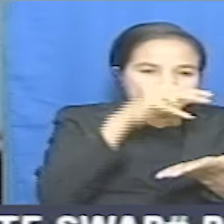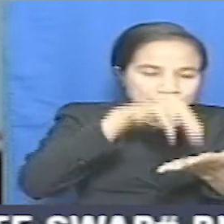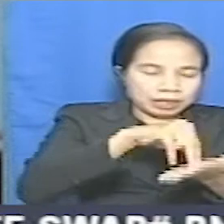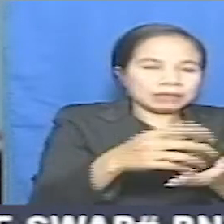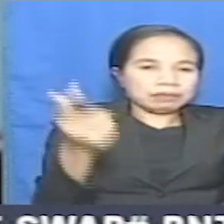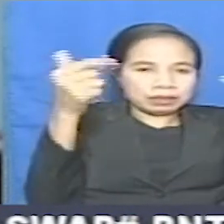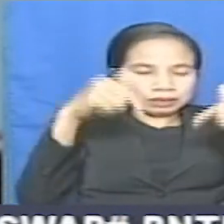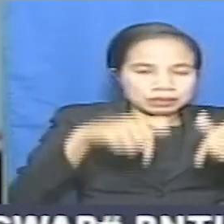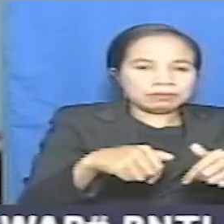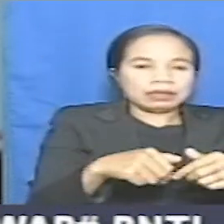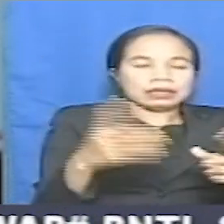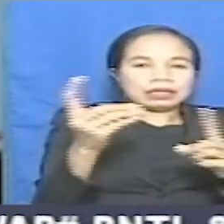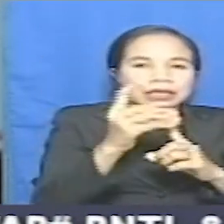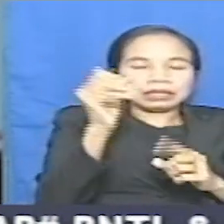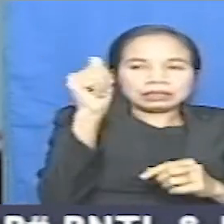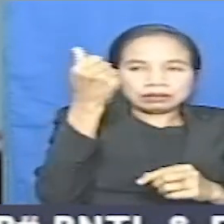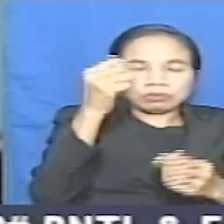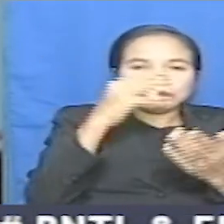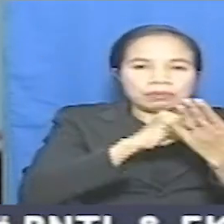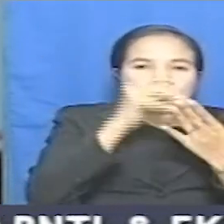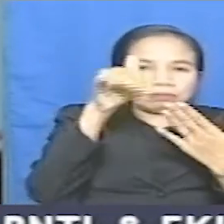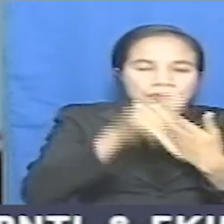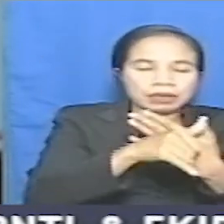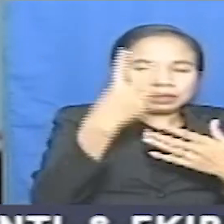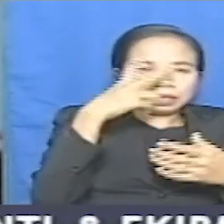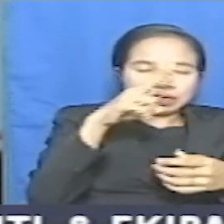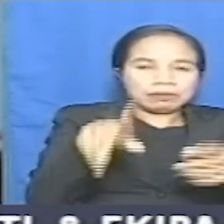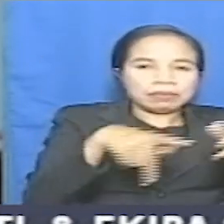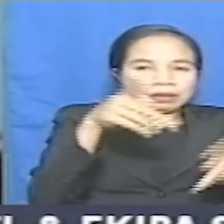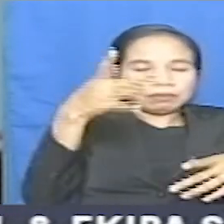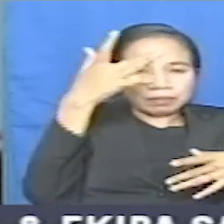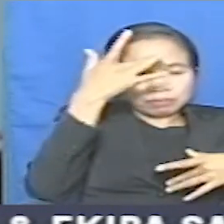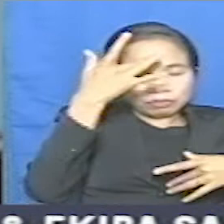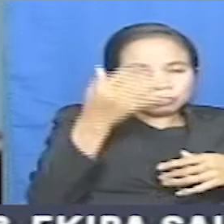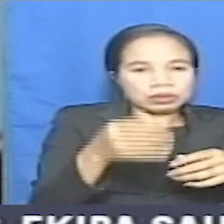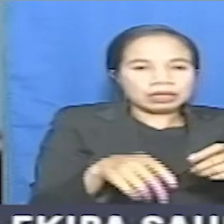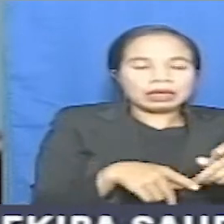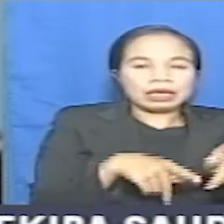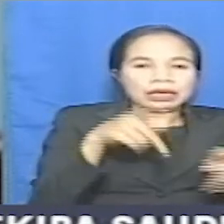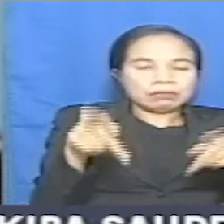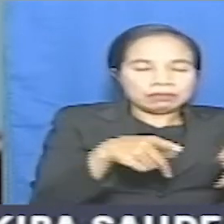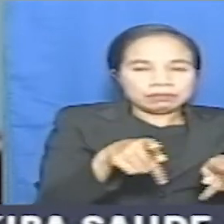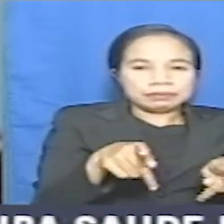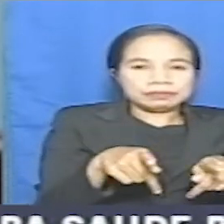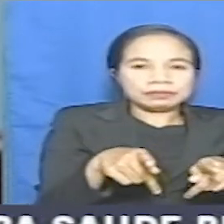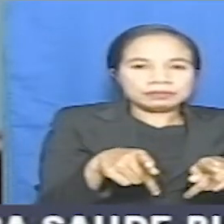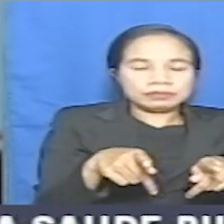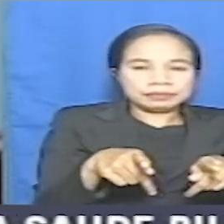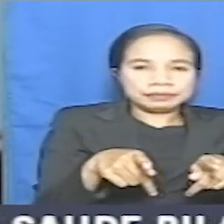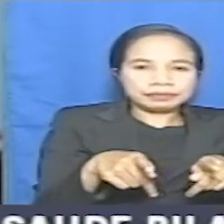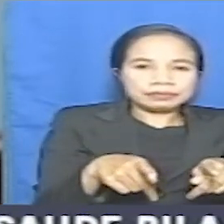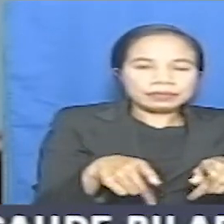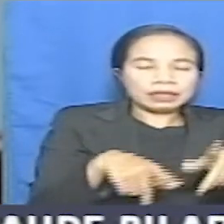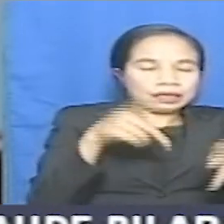ia dia 10 de maio. E está ali o Bahia, paciente, aba, é uma ser, né, bem, com comoras. É uma